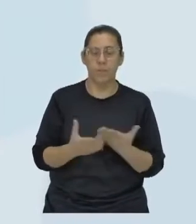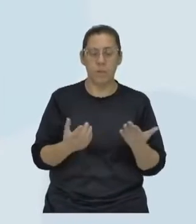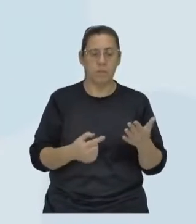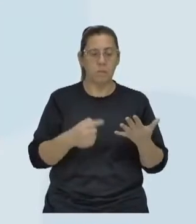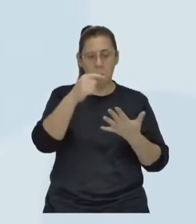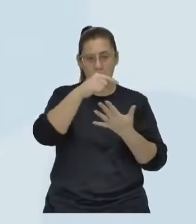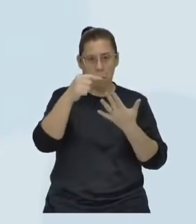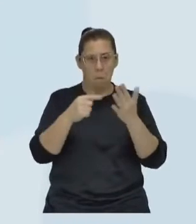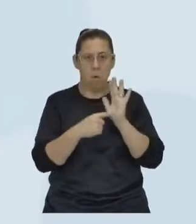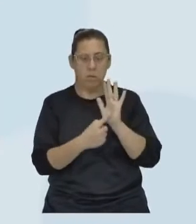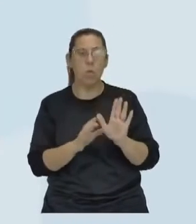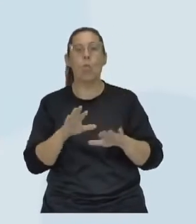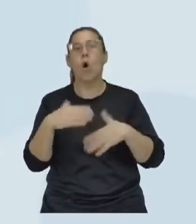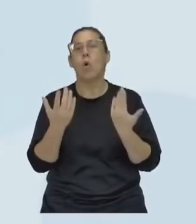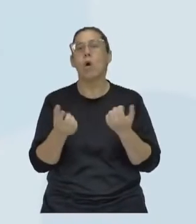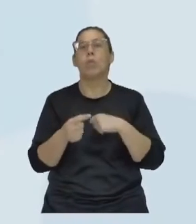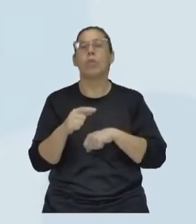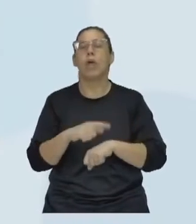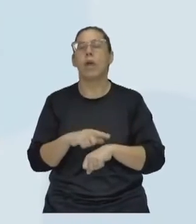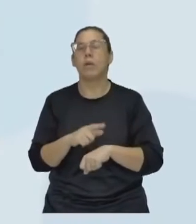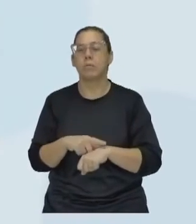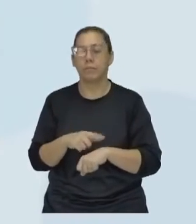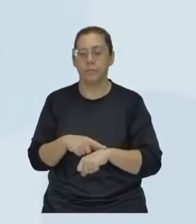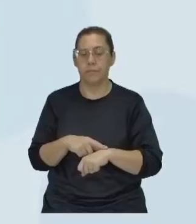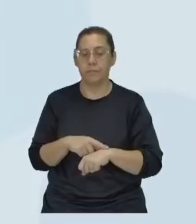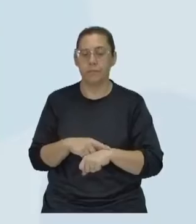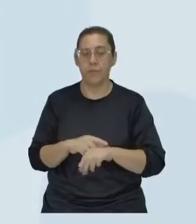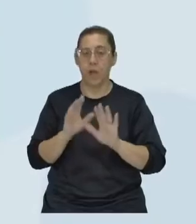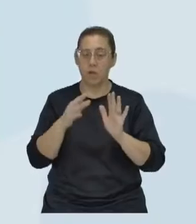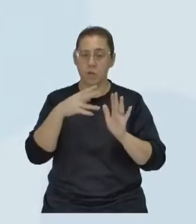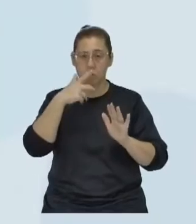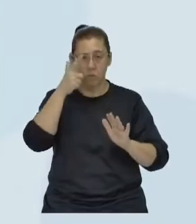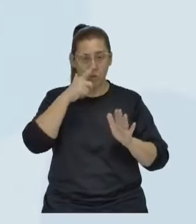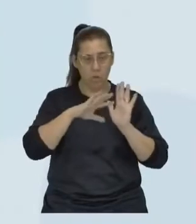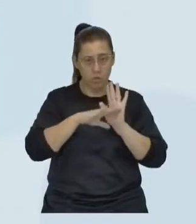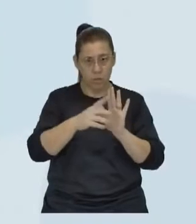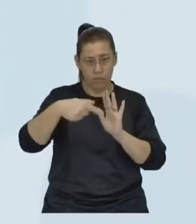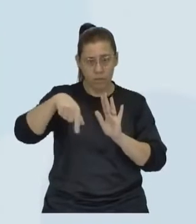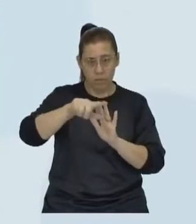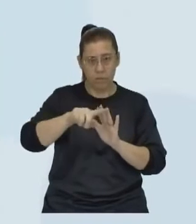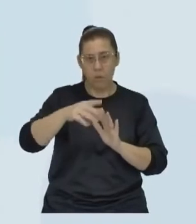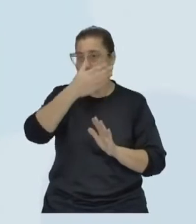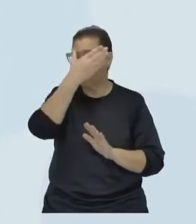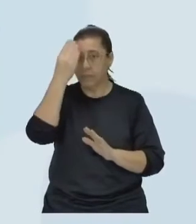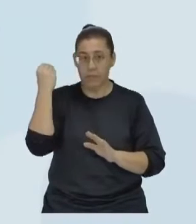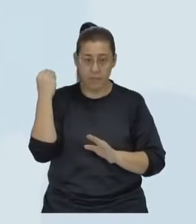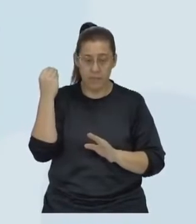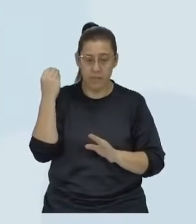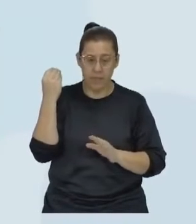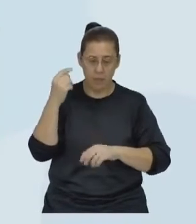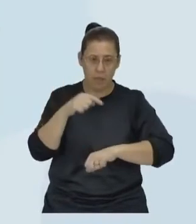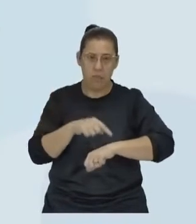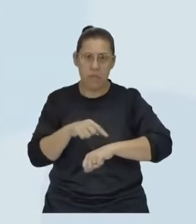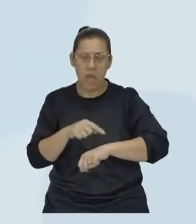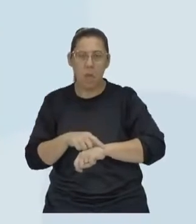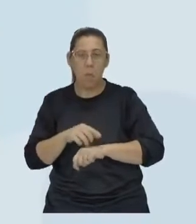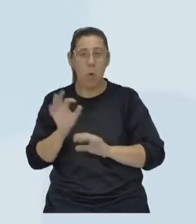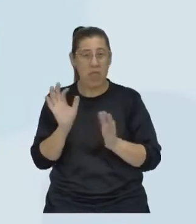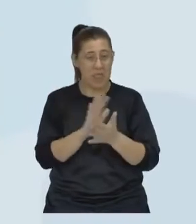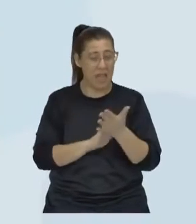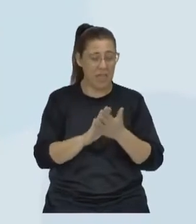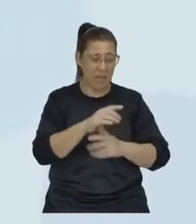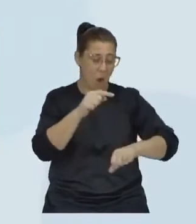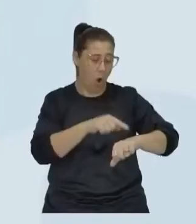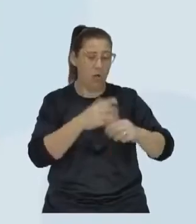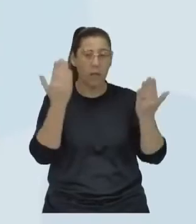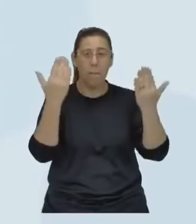os tempos. Outra coisa, acho que dá para ajudar aí para vocês não esquecerem de nenhum tempo na hora da prova, né? Aí agora,